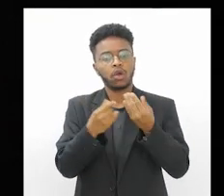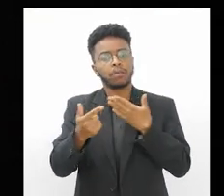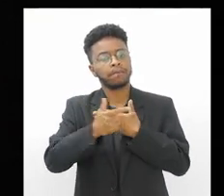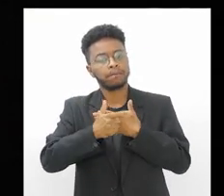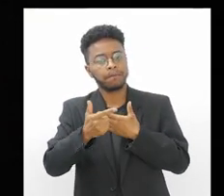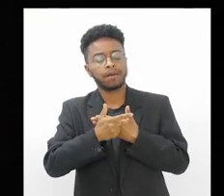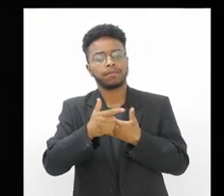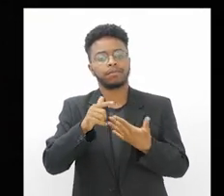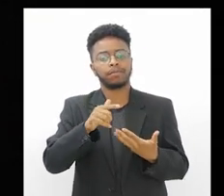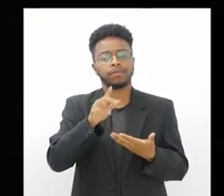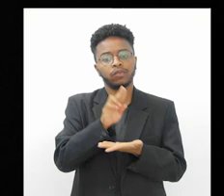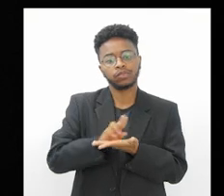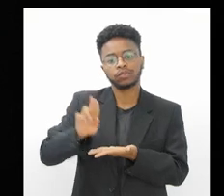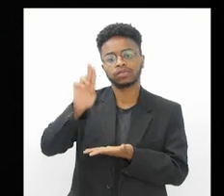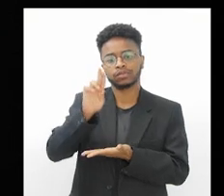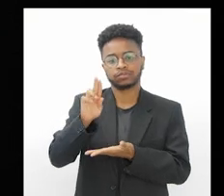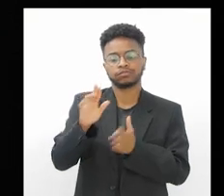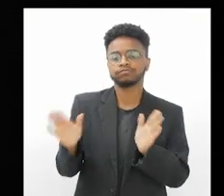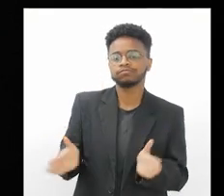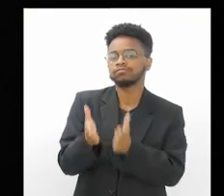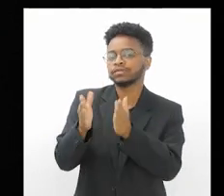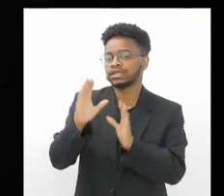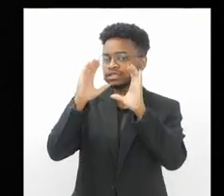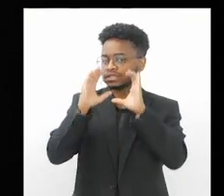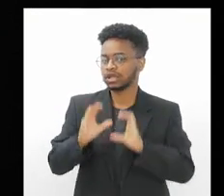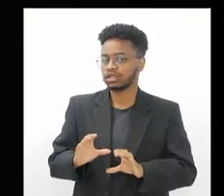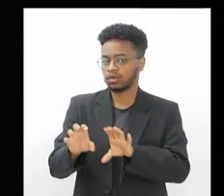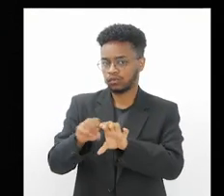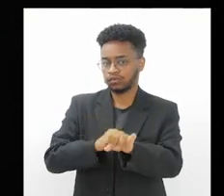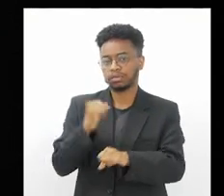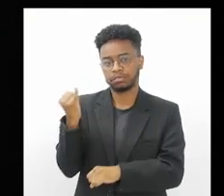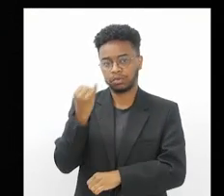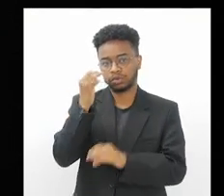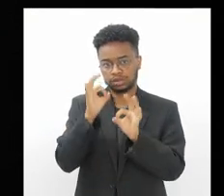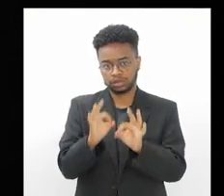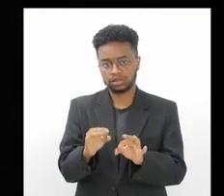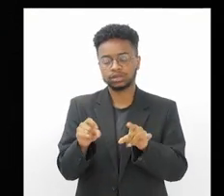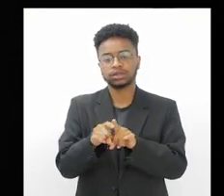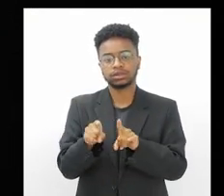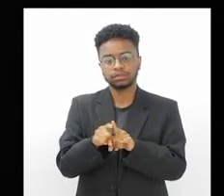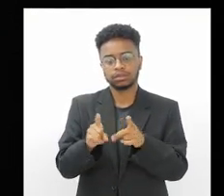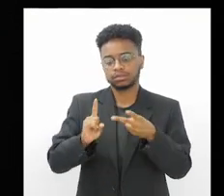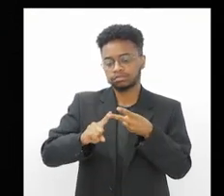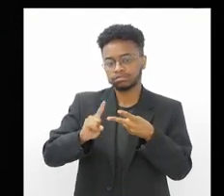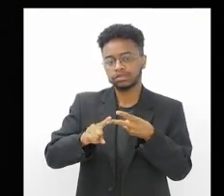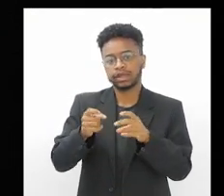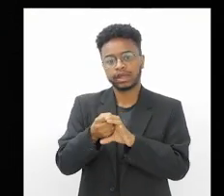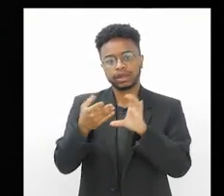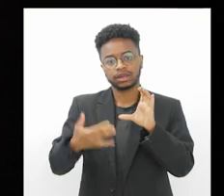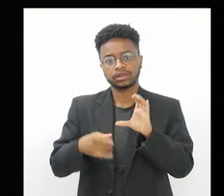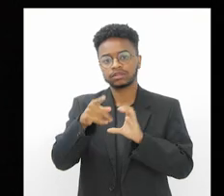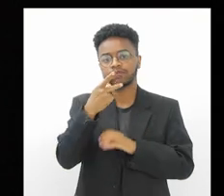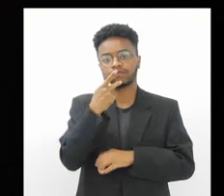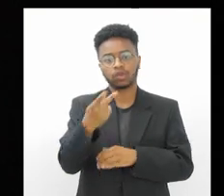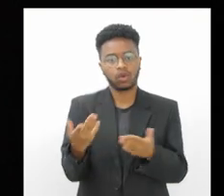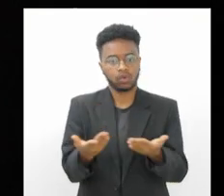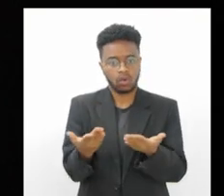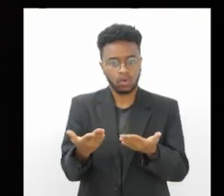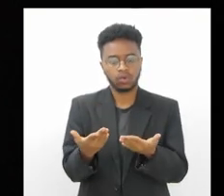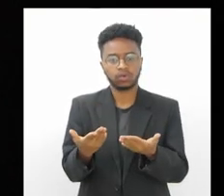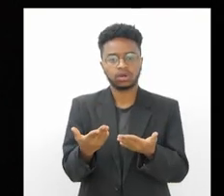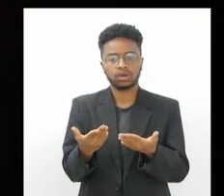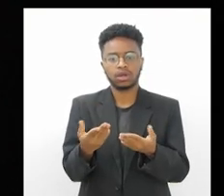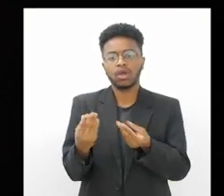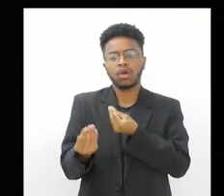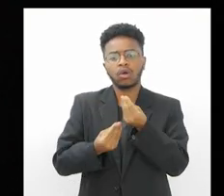papel da universidade como formador de cidadãos é bastante importante, né? E o outro aspecto que você levantou agora, que